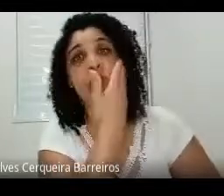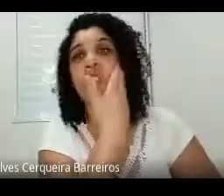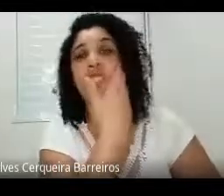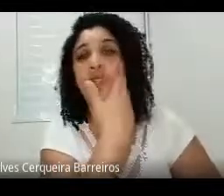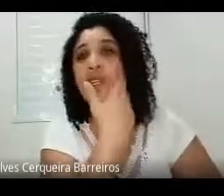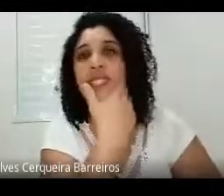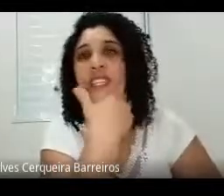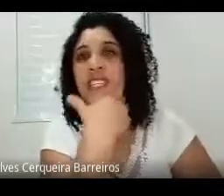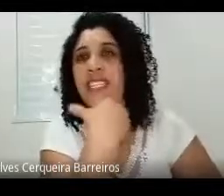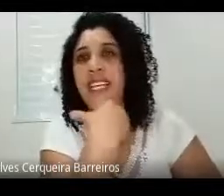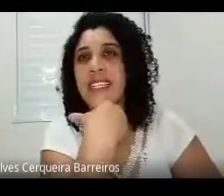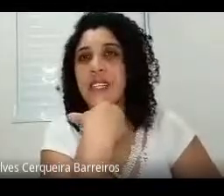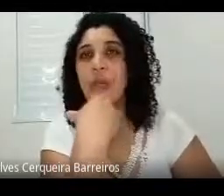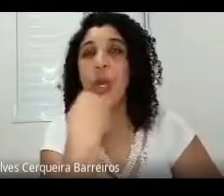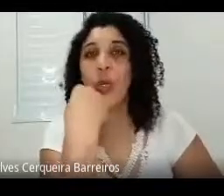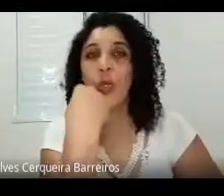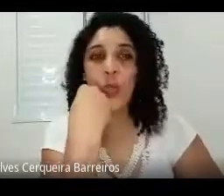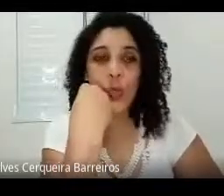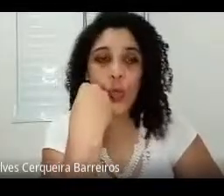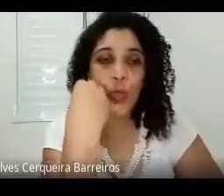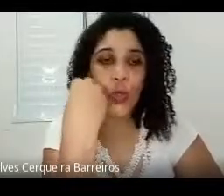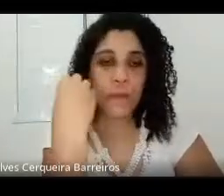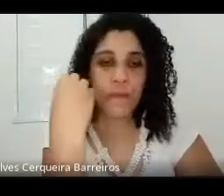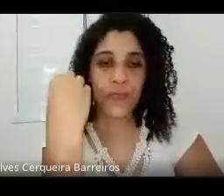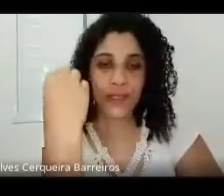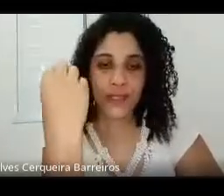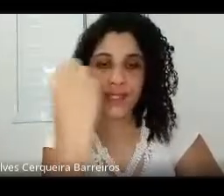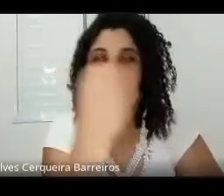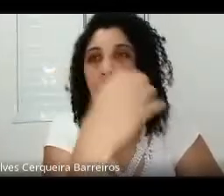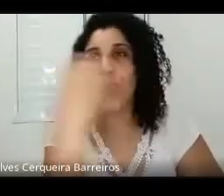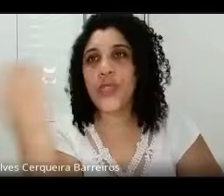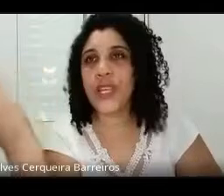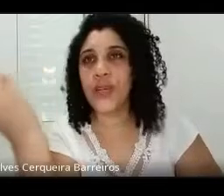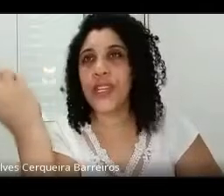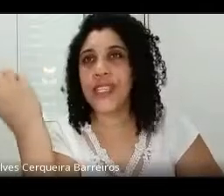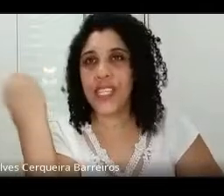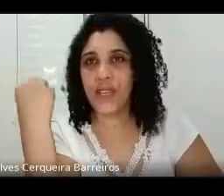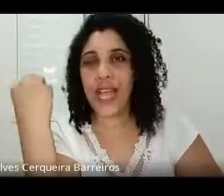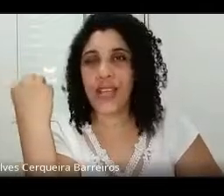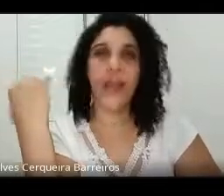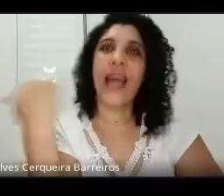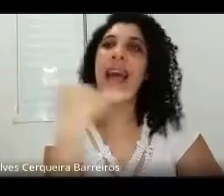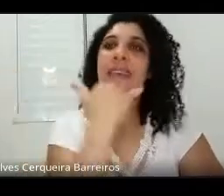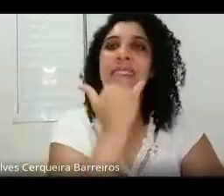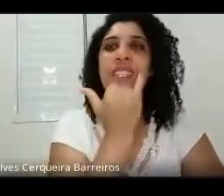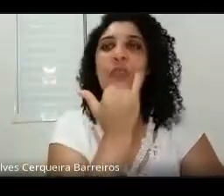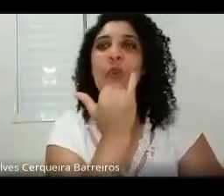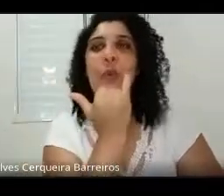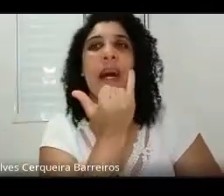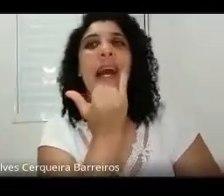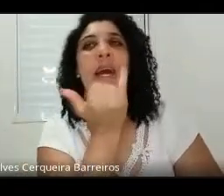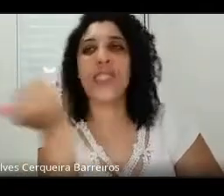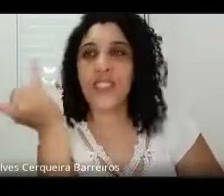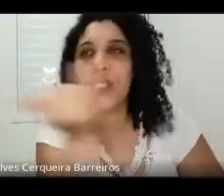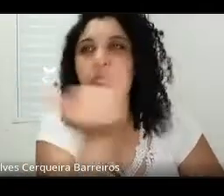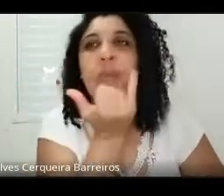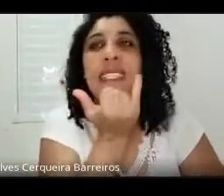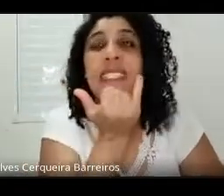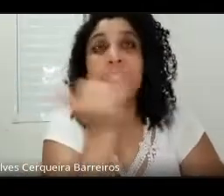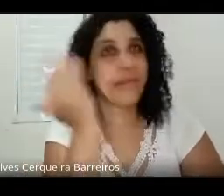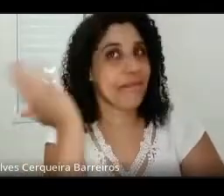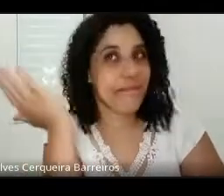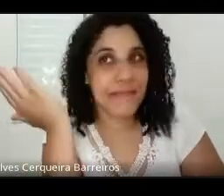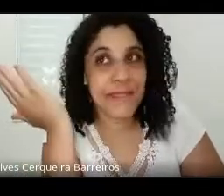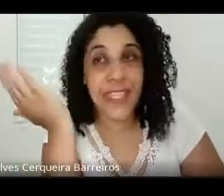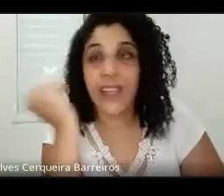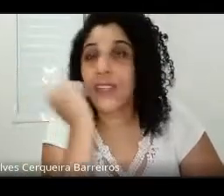arbitrários não. A gente não vai conseguir fazer essa relação do sinal com o seu significado. Ah, desculpa. Ah, porque o sinal de desculpa é